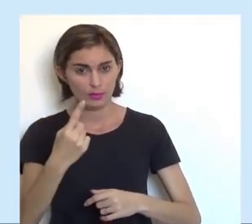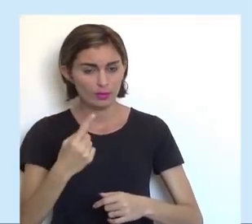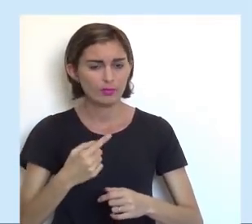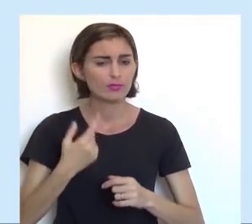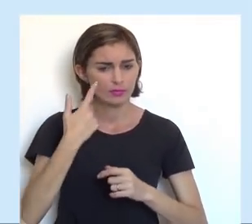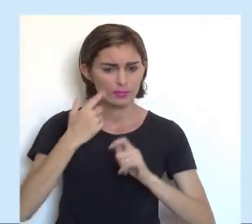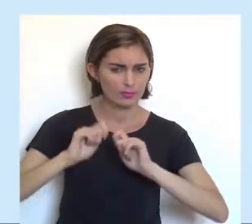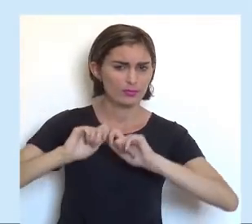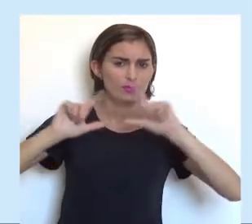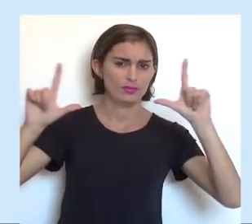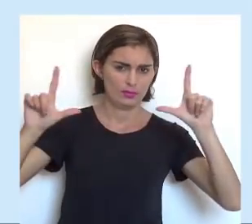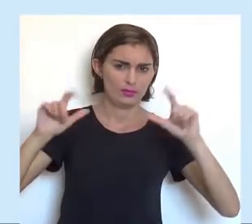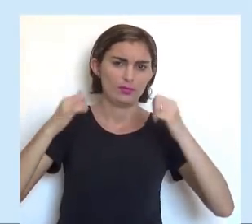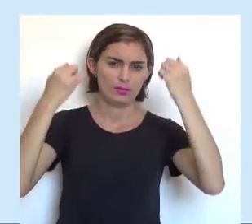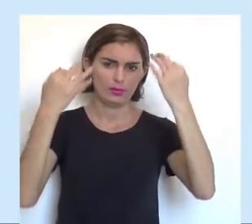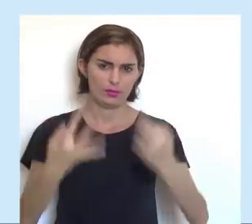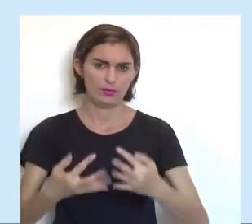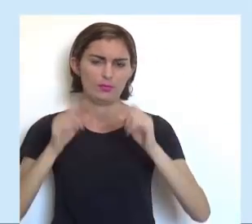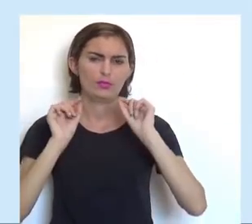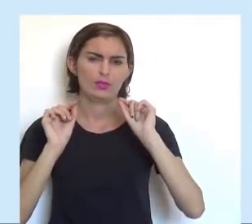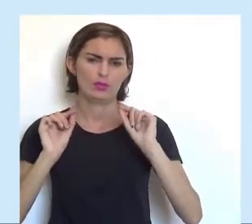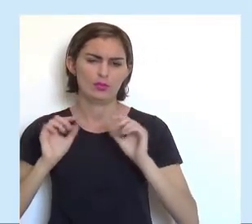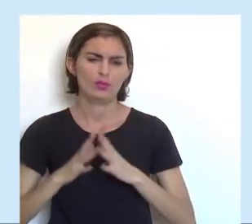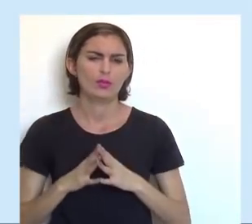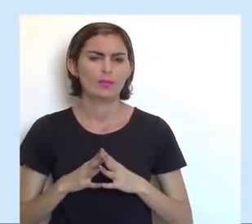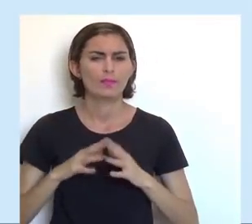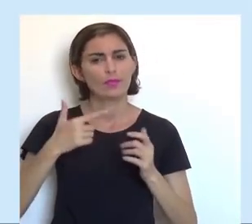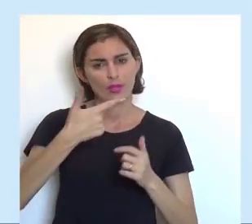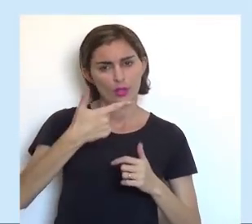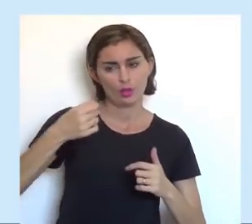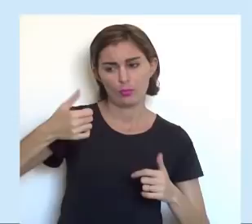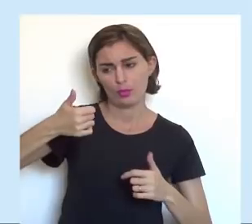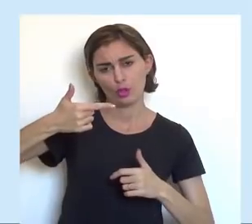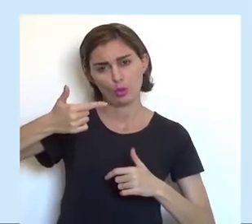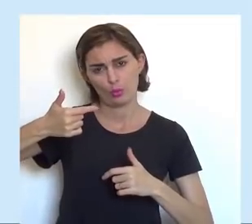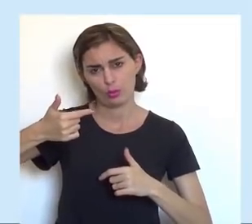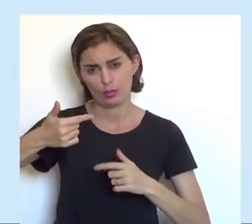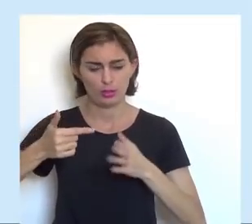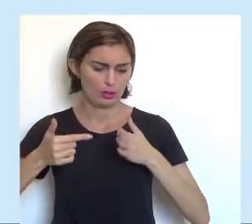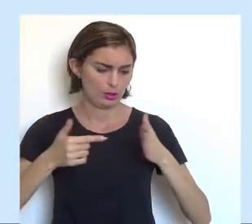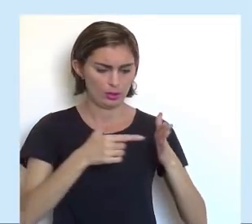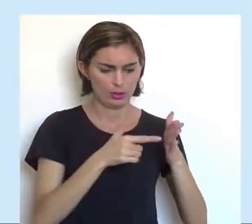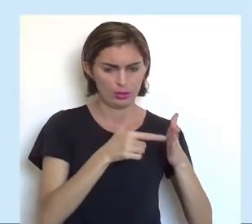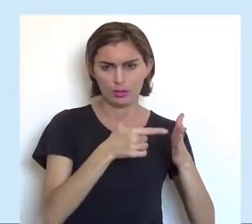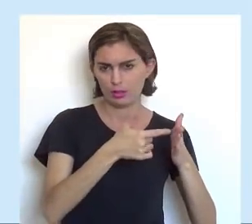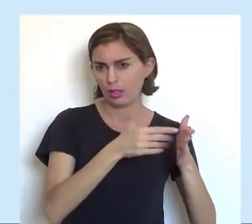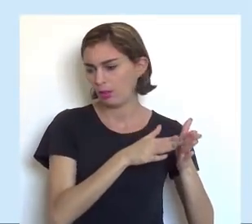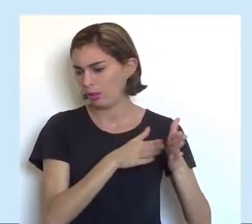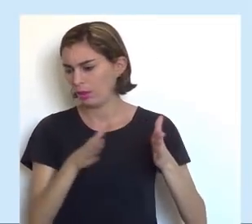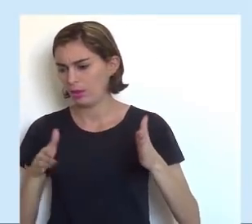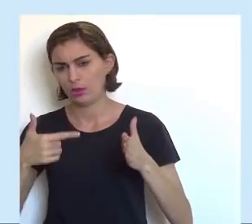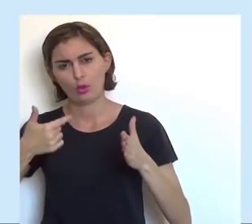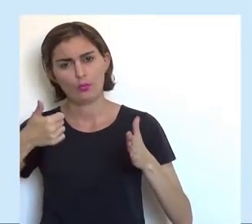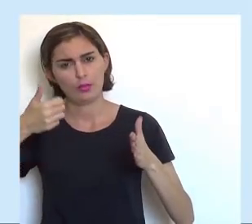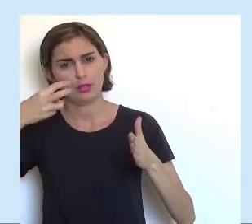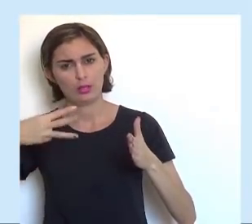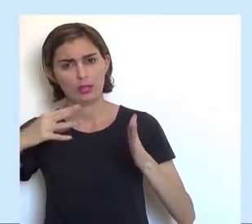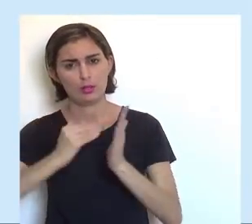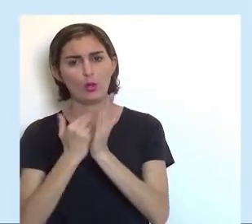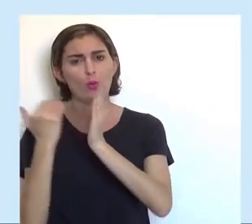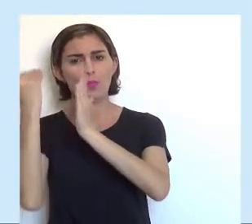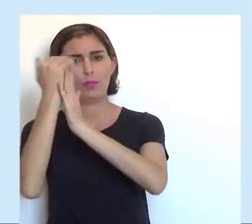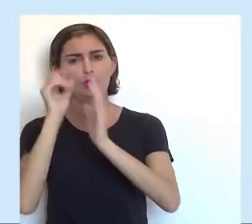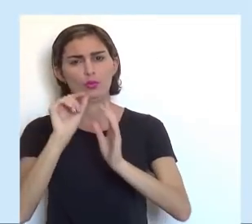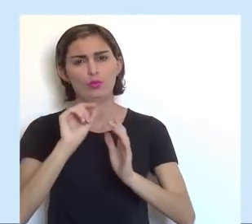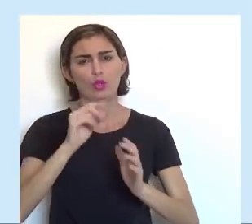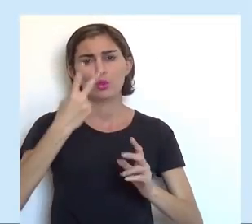que está na tela. O que está na tela é justamente que de 2012 para 2013 houve um aumento de